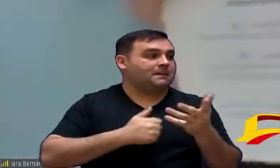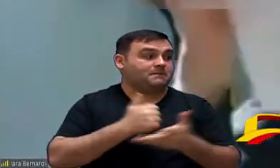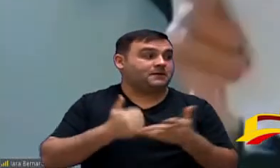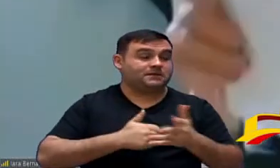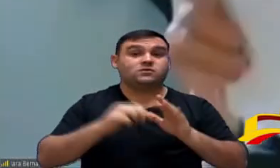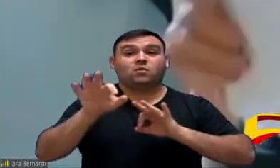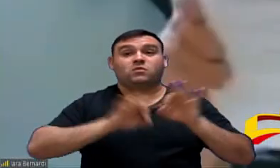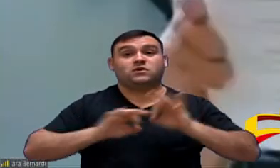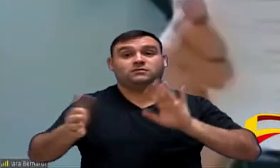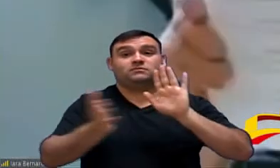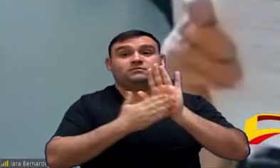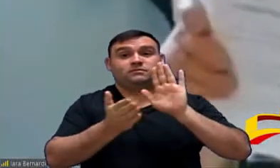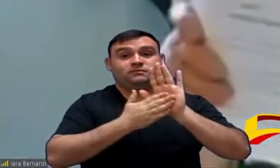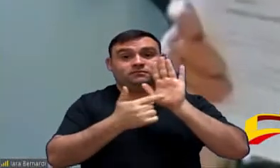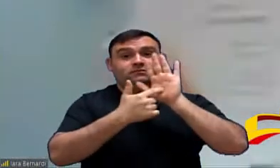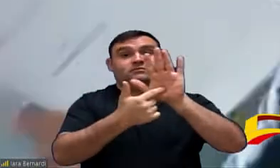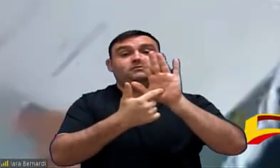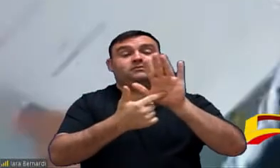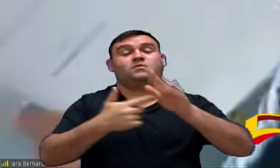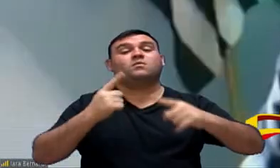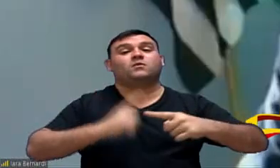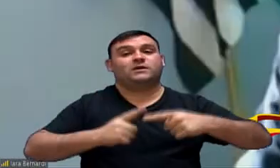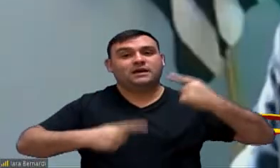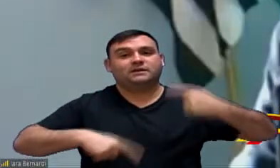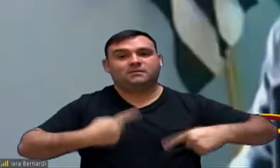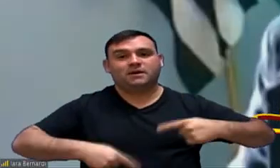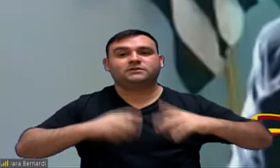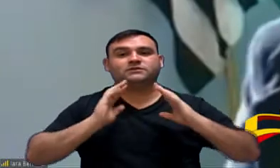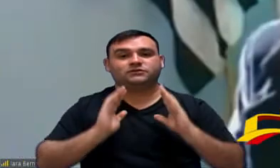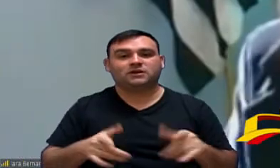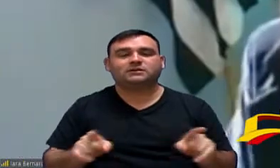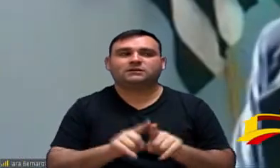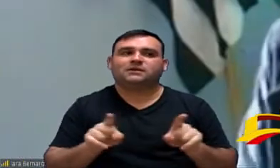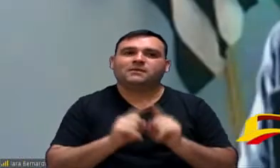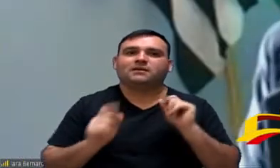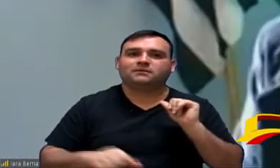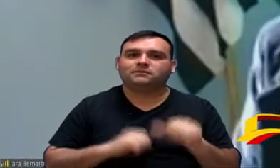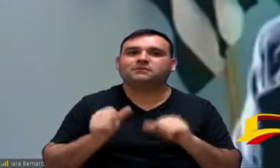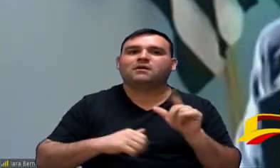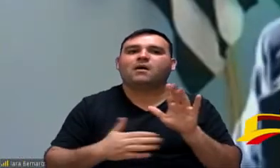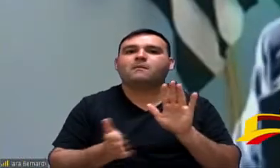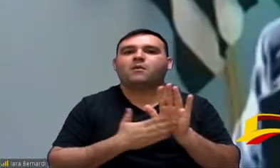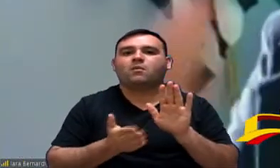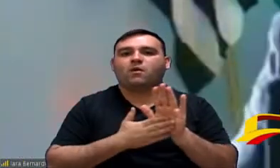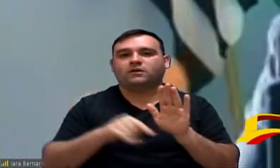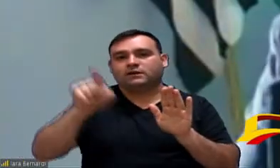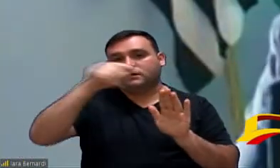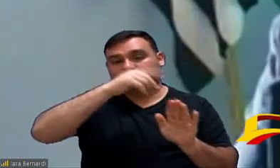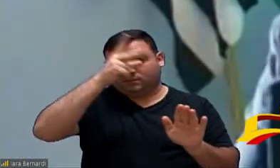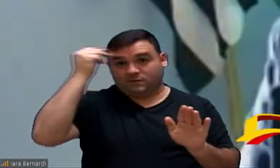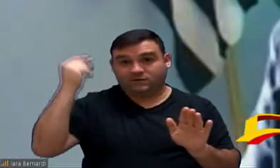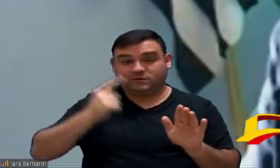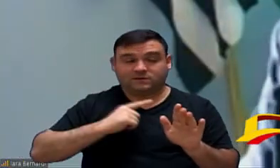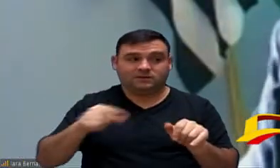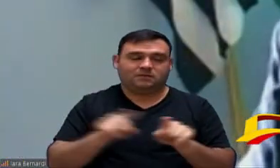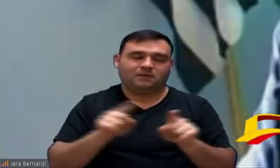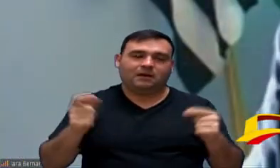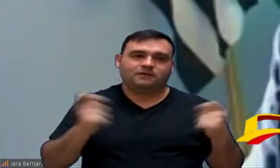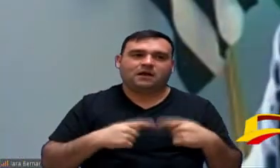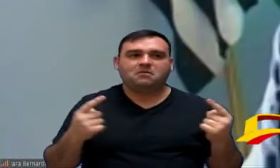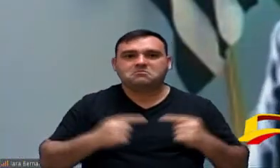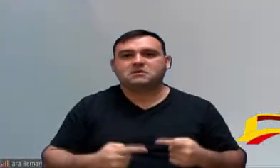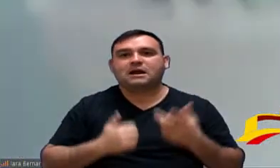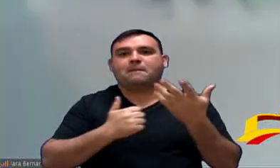neste projeto que já foi debatido e se transformou numa proposta para o executivo que sirva, pelo menos,